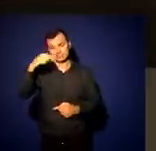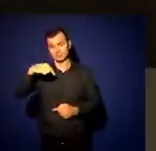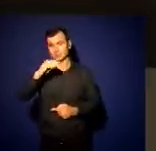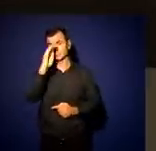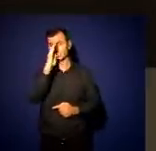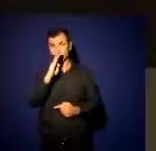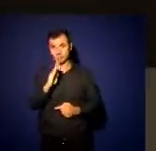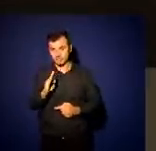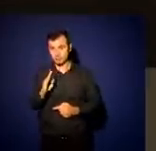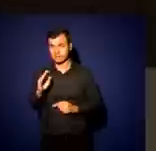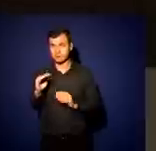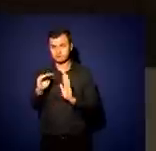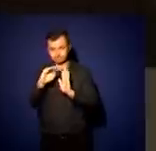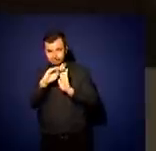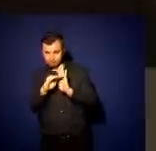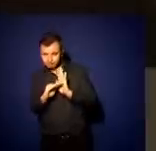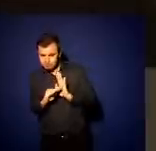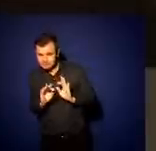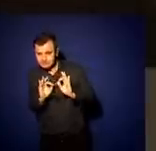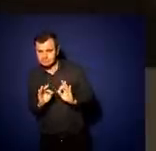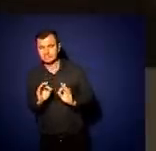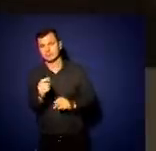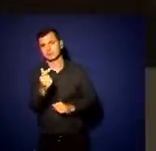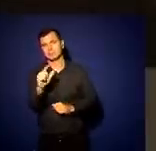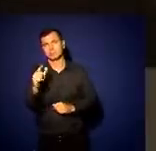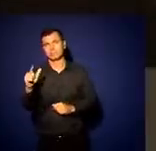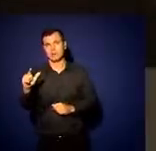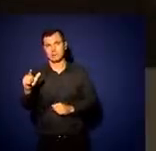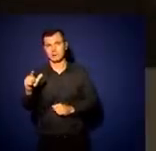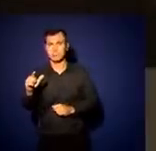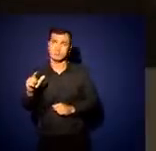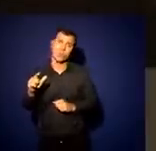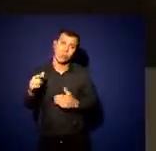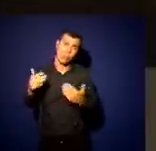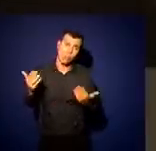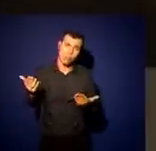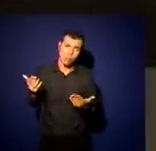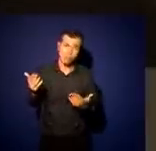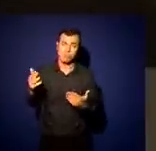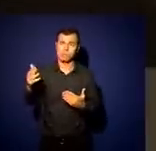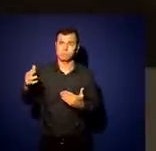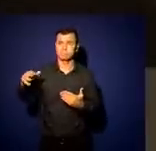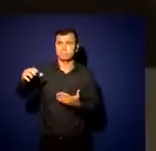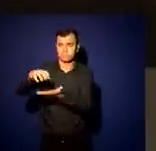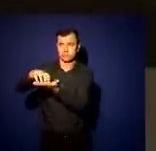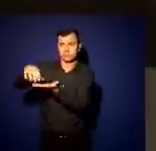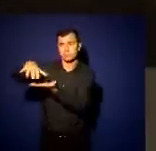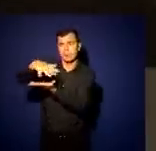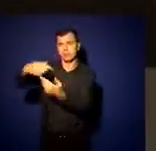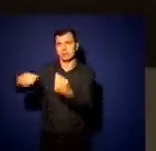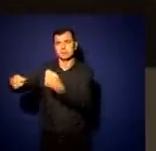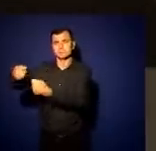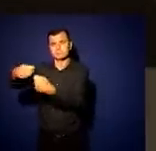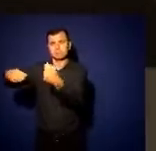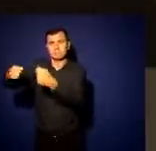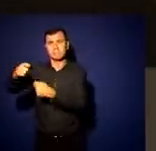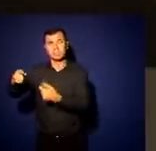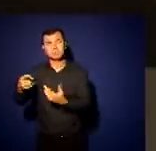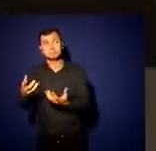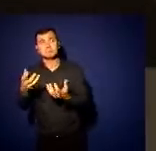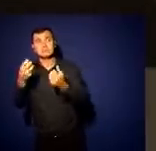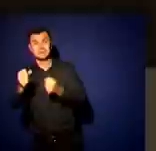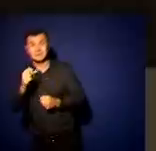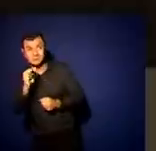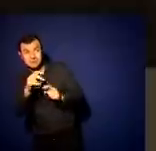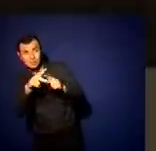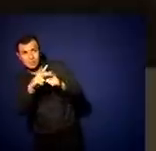tem acabou os fiscal ou tem uma forma que eu acho que seria uma forma razoável e o mercado poderia Acho que até aceitar se for uma revisão